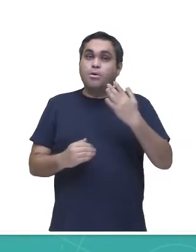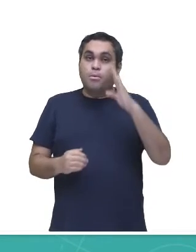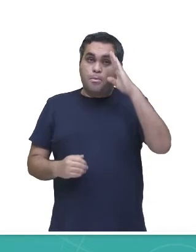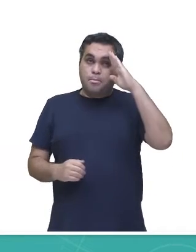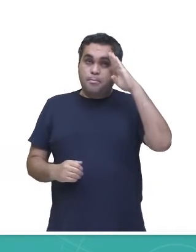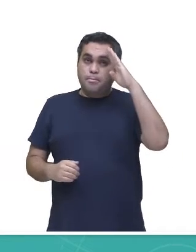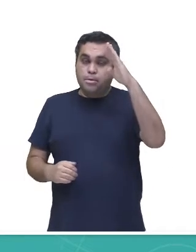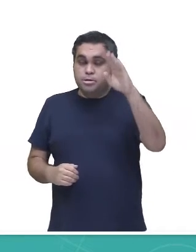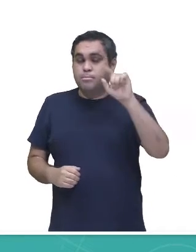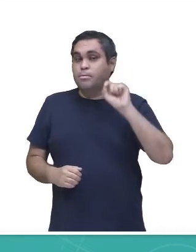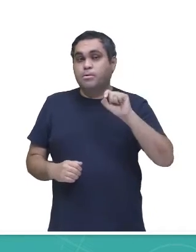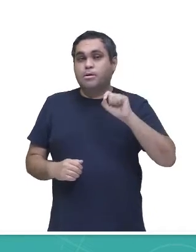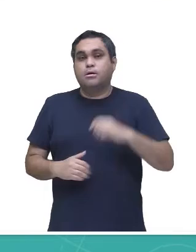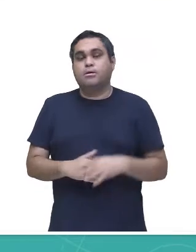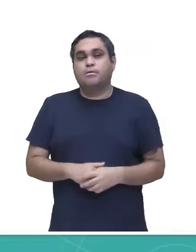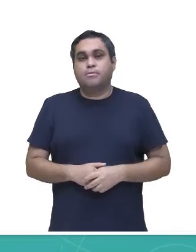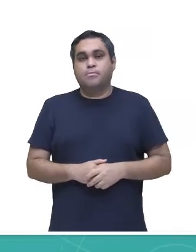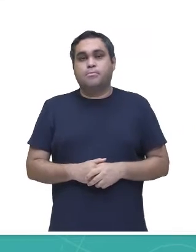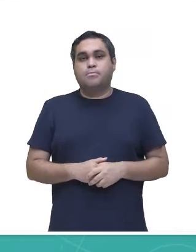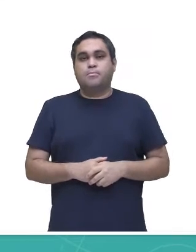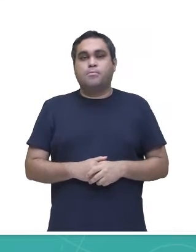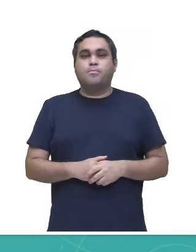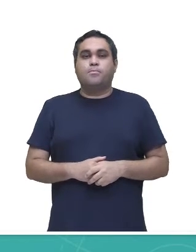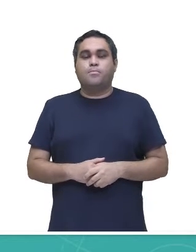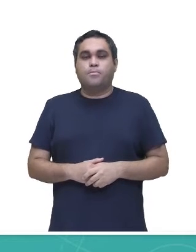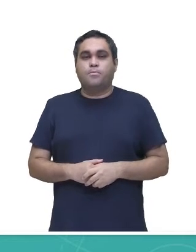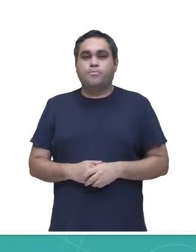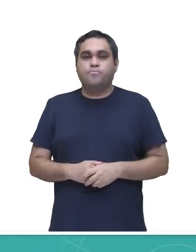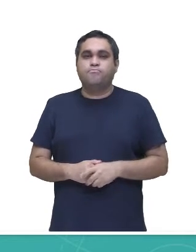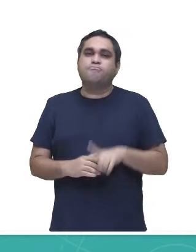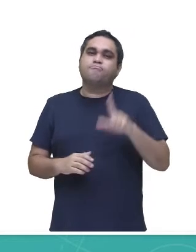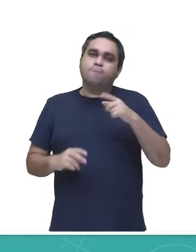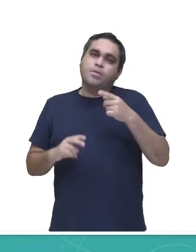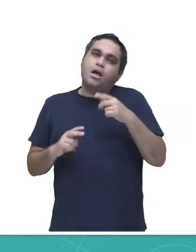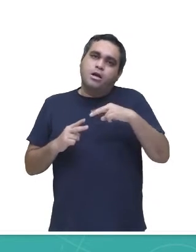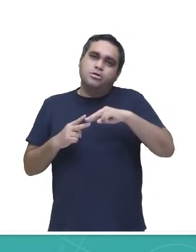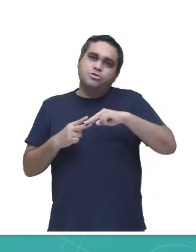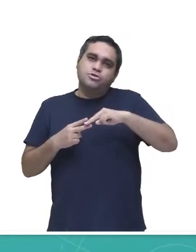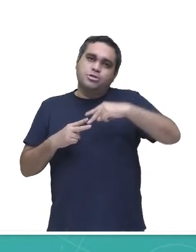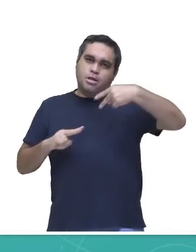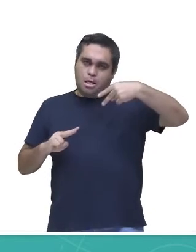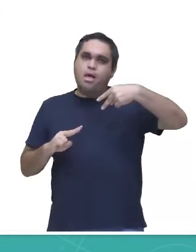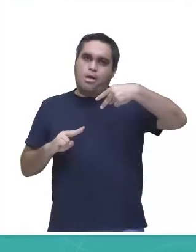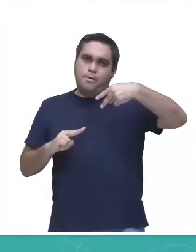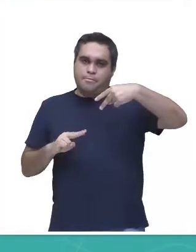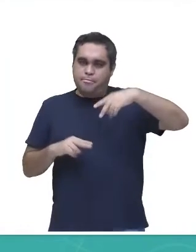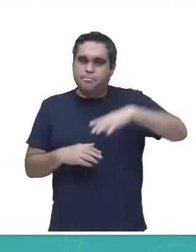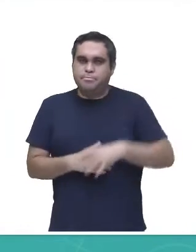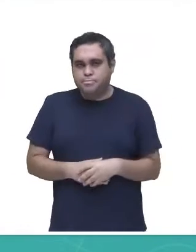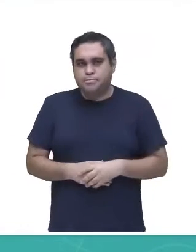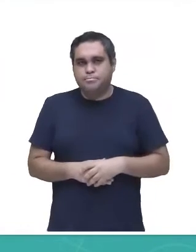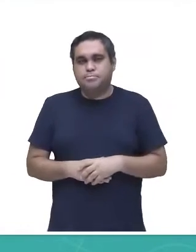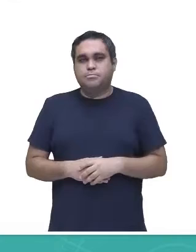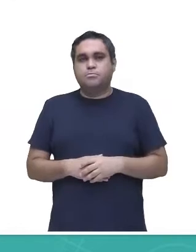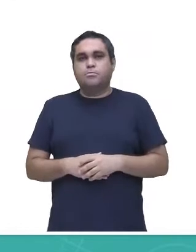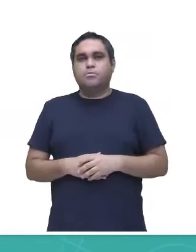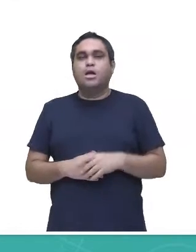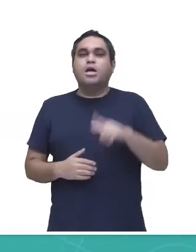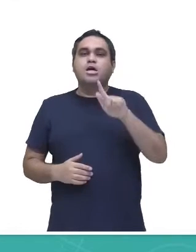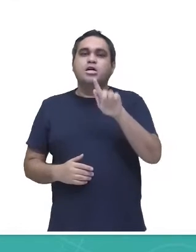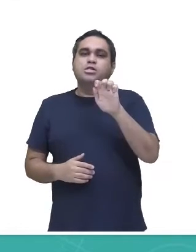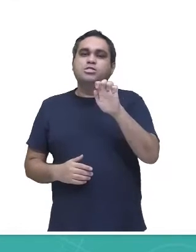dessa questão são justamente os fatores genéticos, né? A genética ela é muito levada em consideração quando você tem